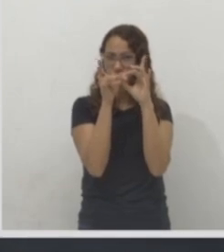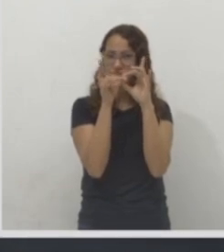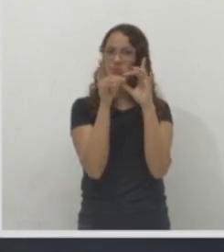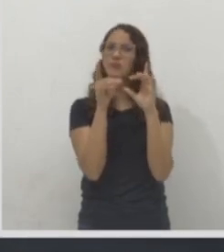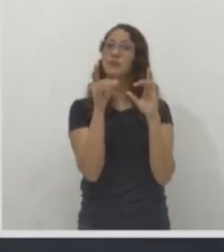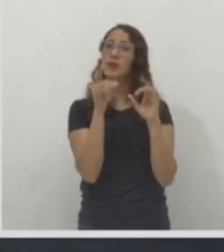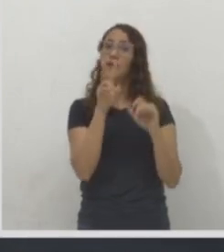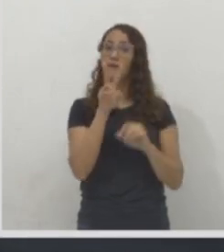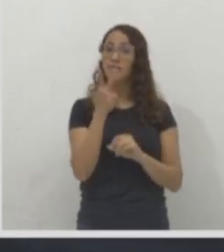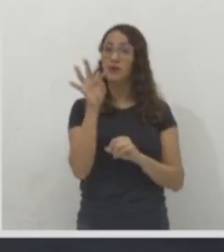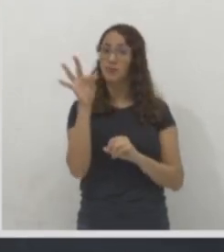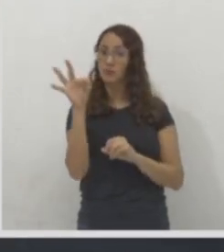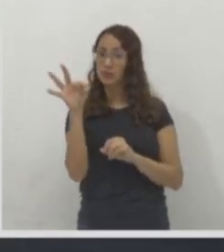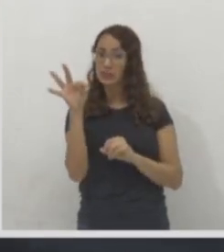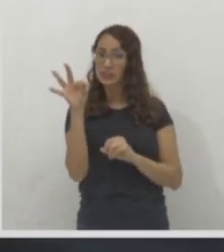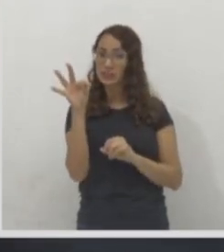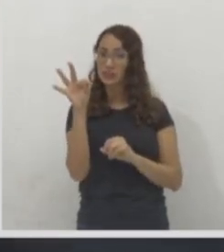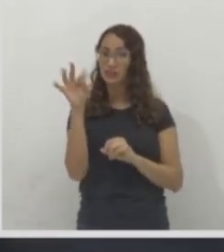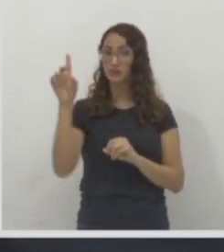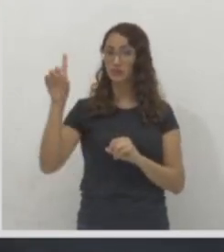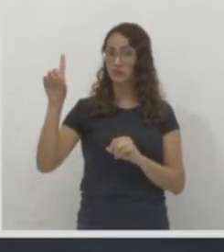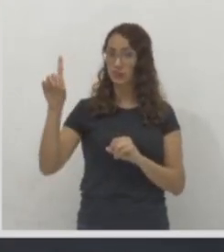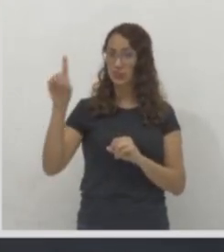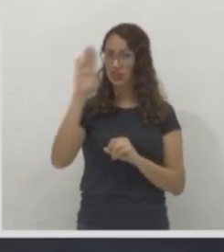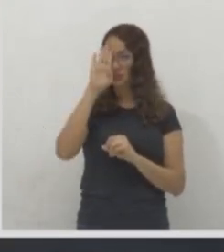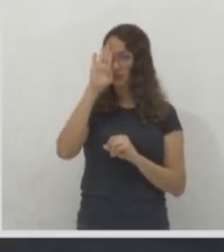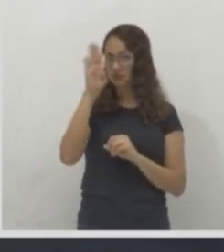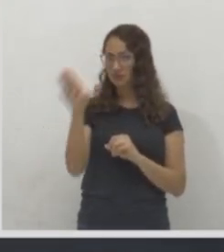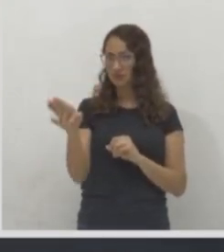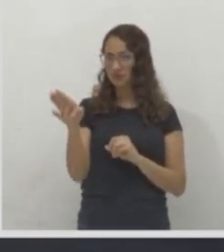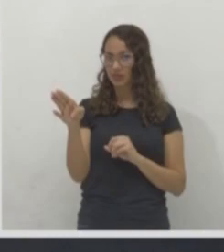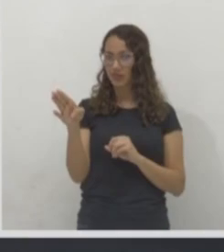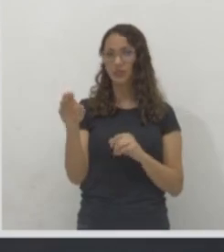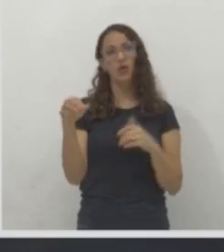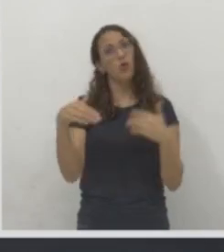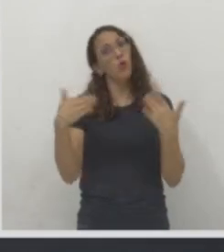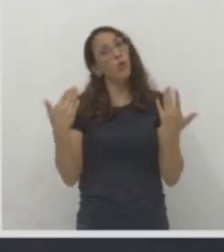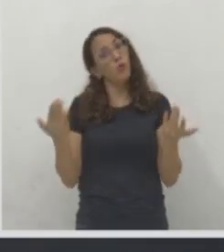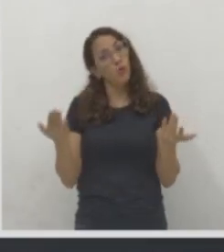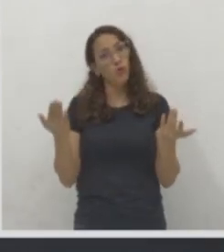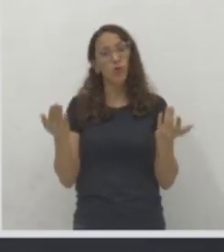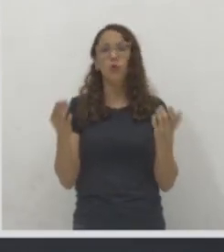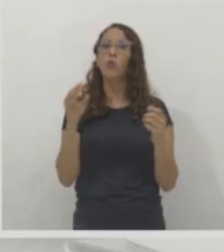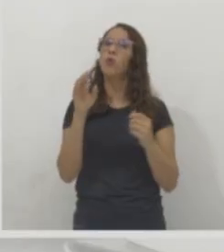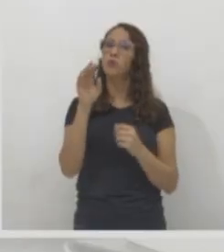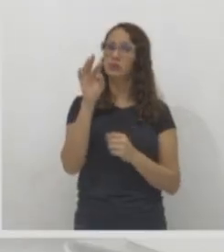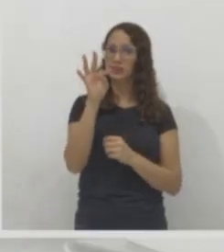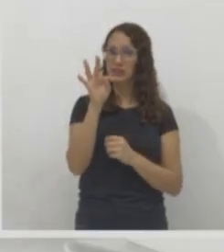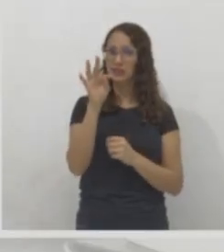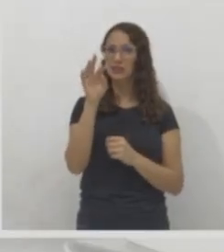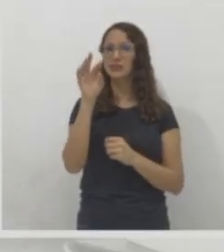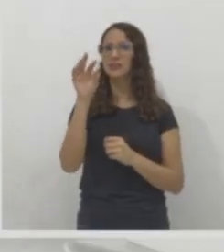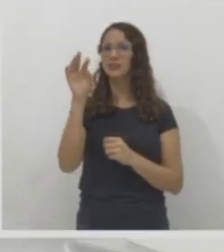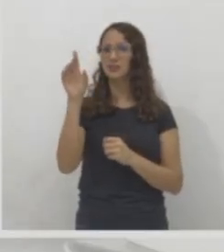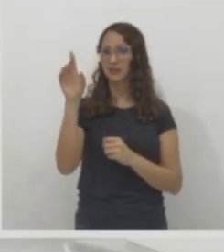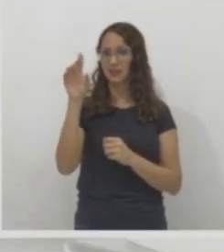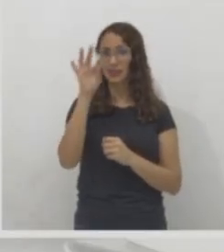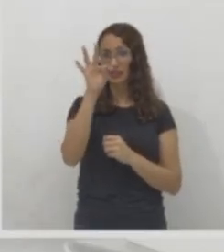transitivos, de maneira direta ou de maneira indireta,